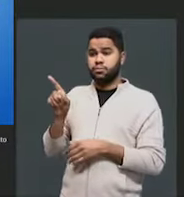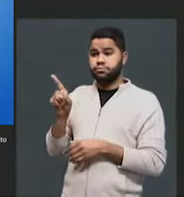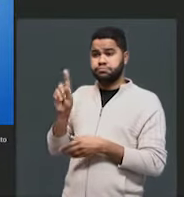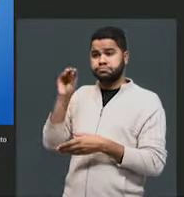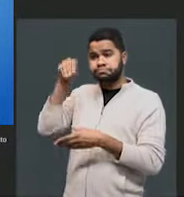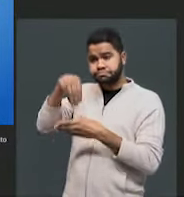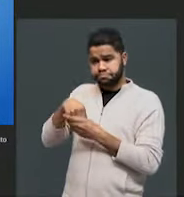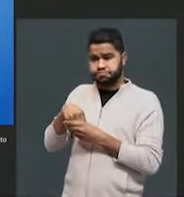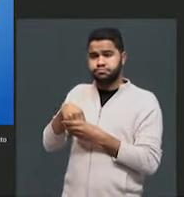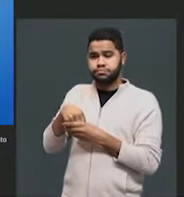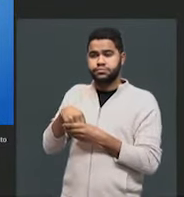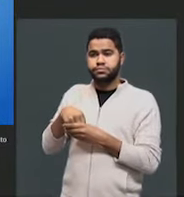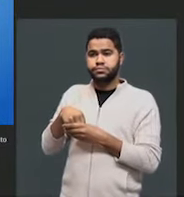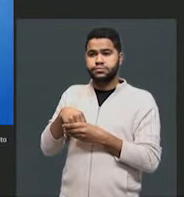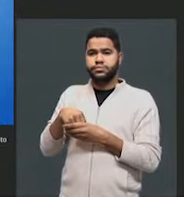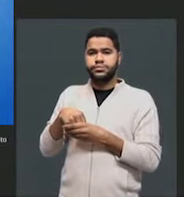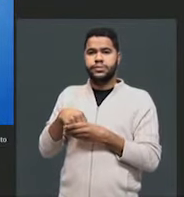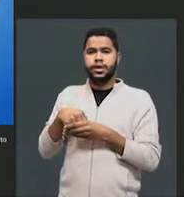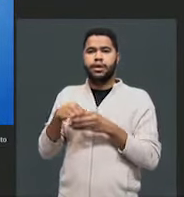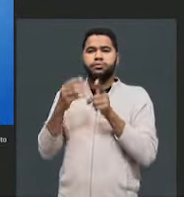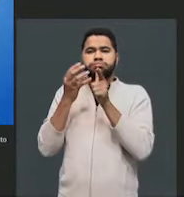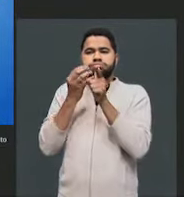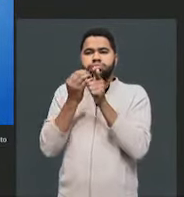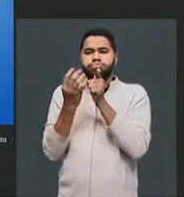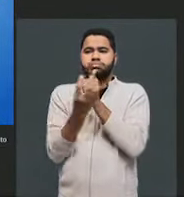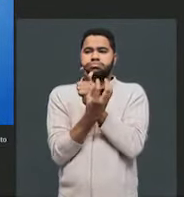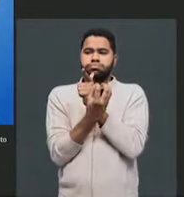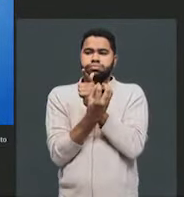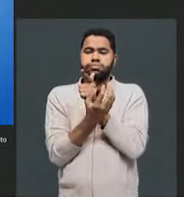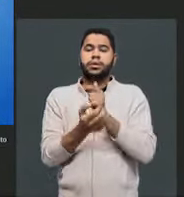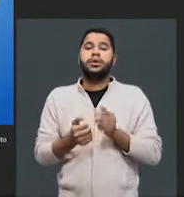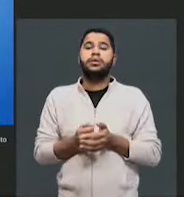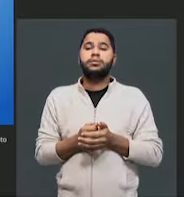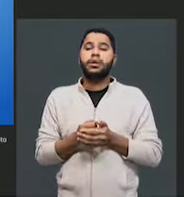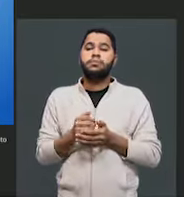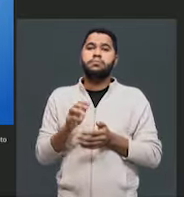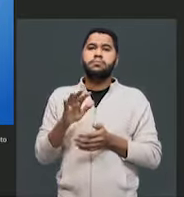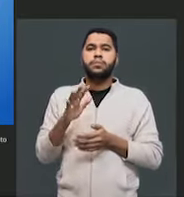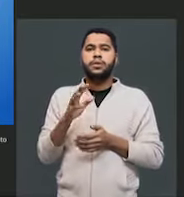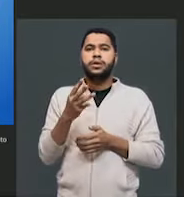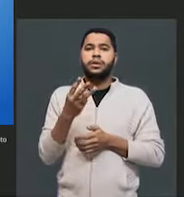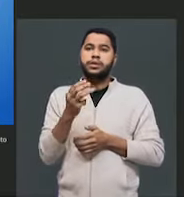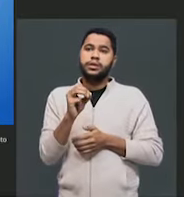ó, dentro do testículo, eles têm em média 30